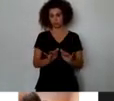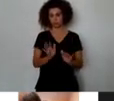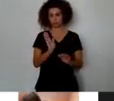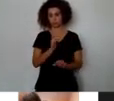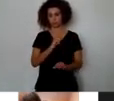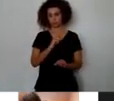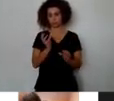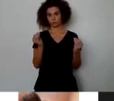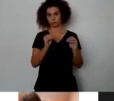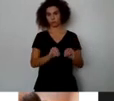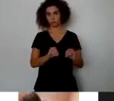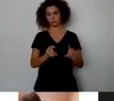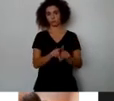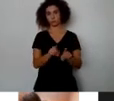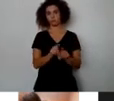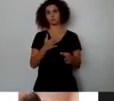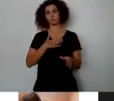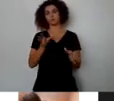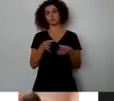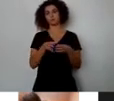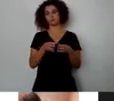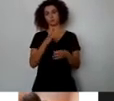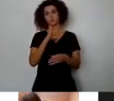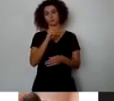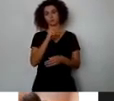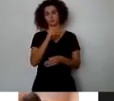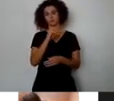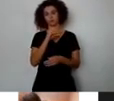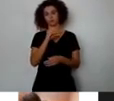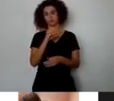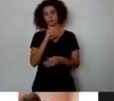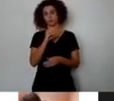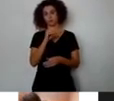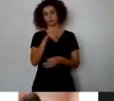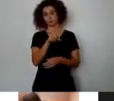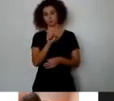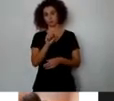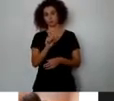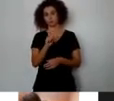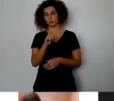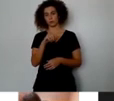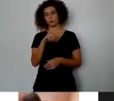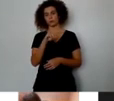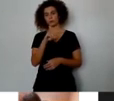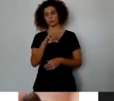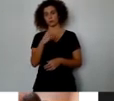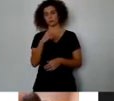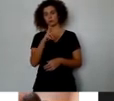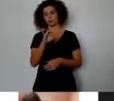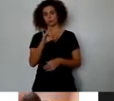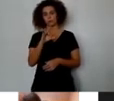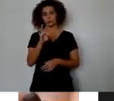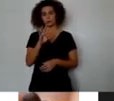E vou colocar o do Coletivo Coisa de Preto também. O Coletivo Coisa de Preto é um coletivo audiovisual e a gente tem